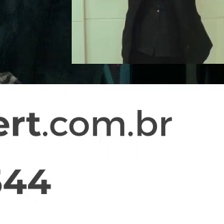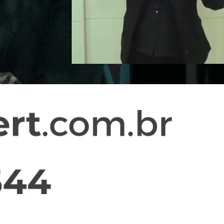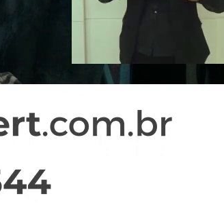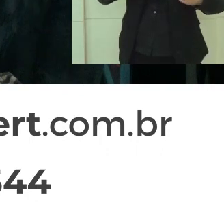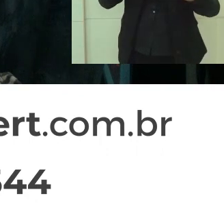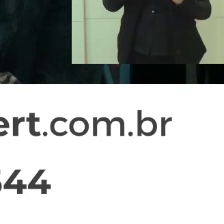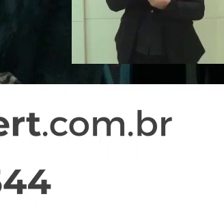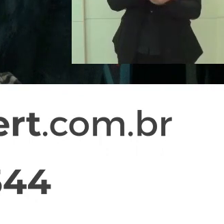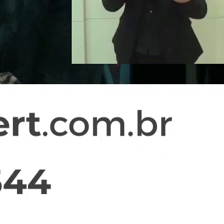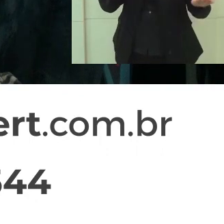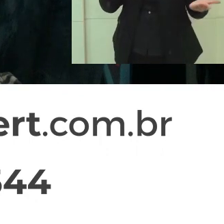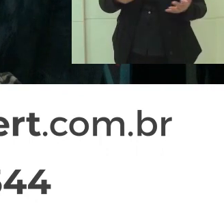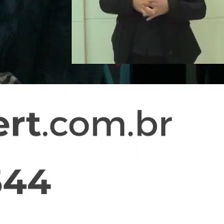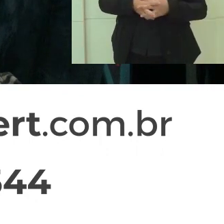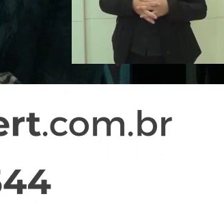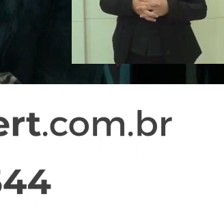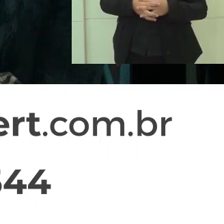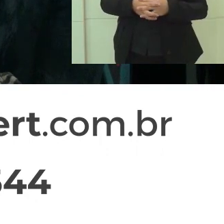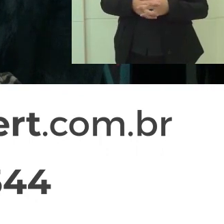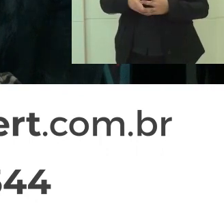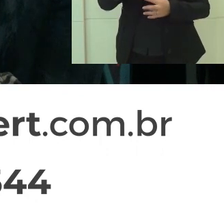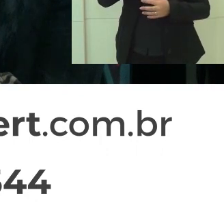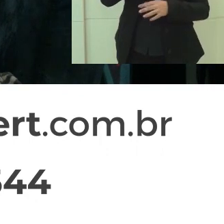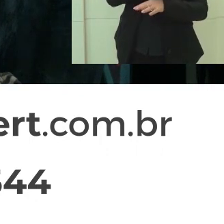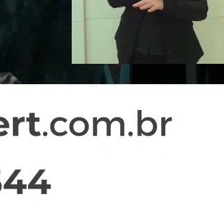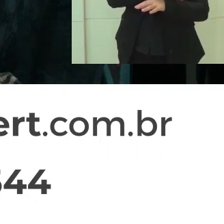né? A gente...